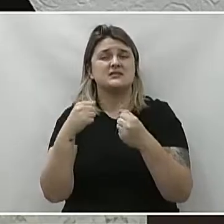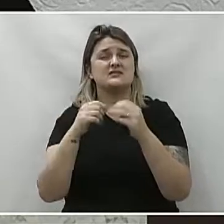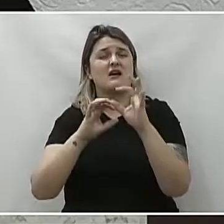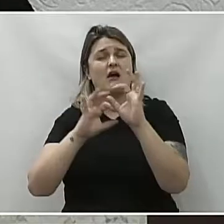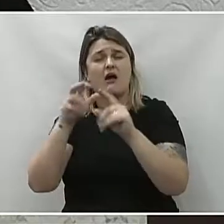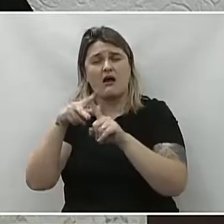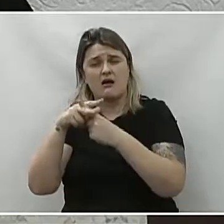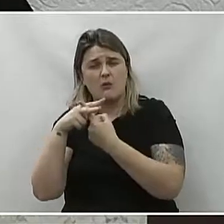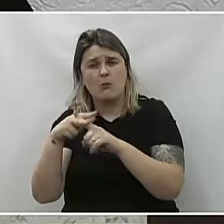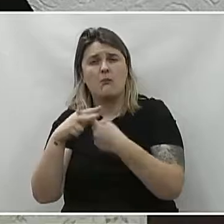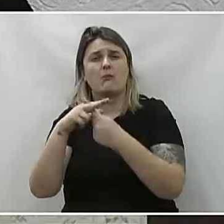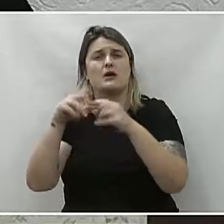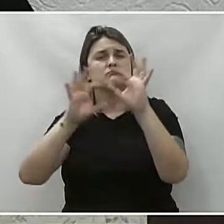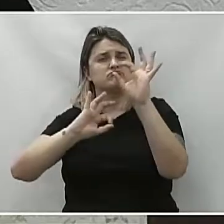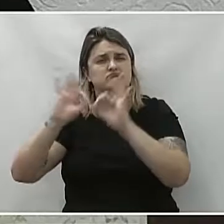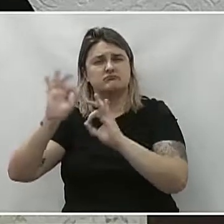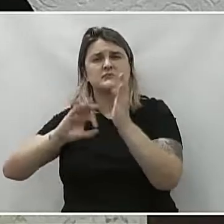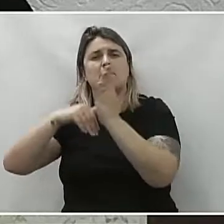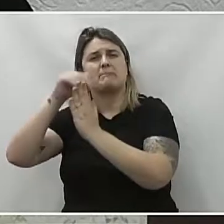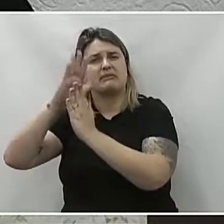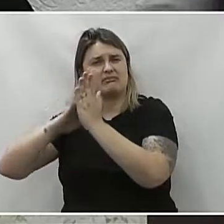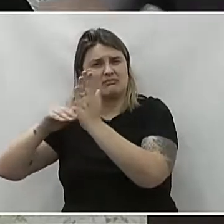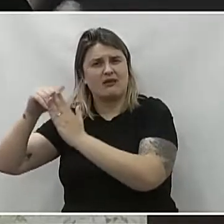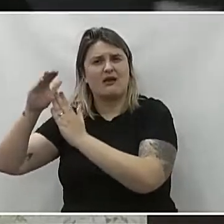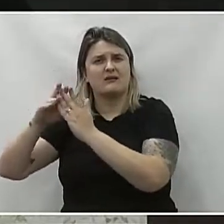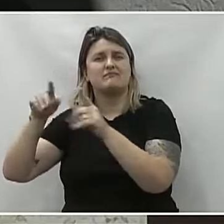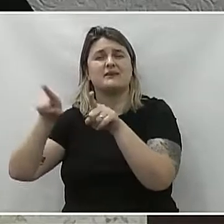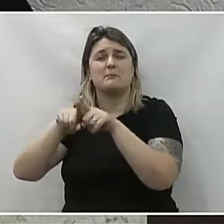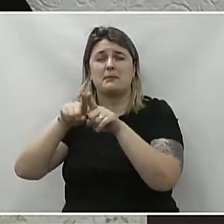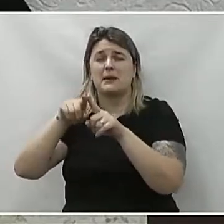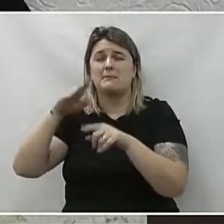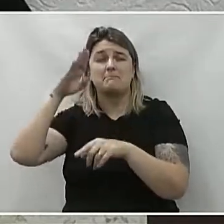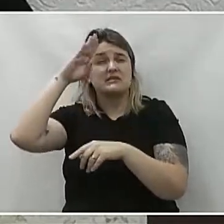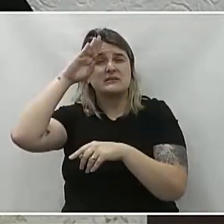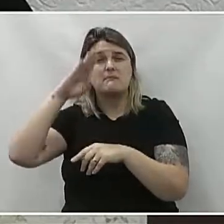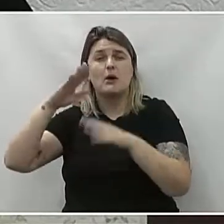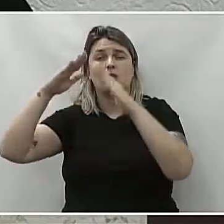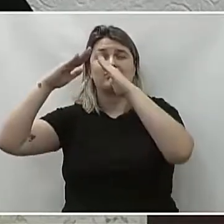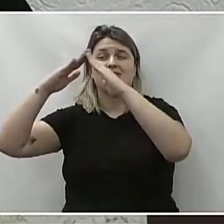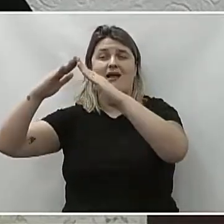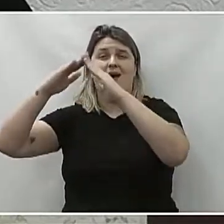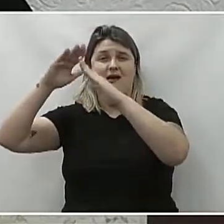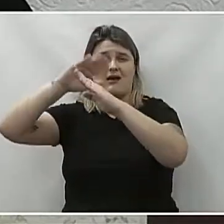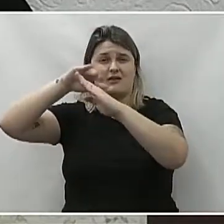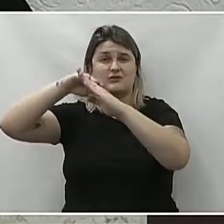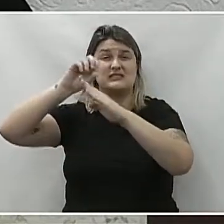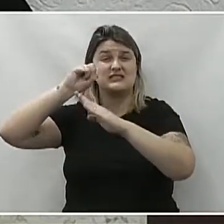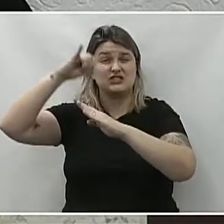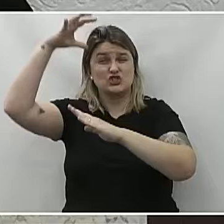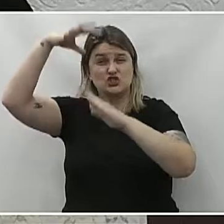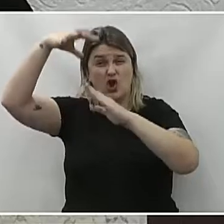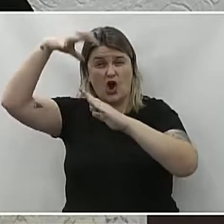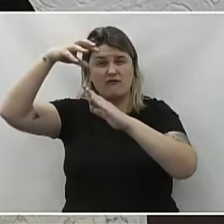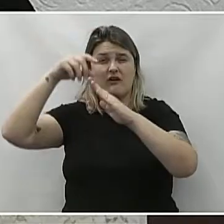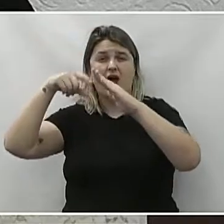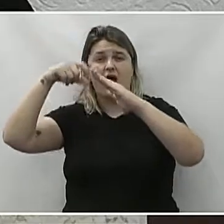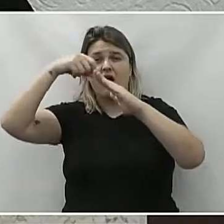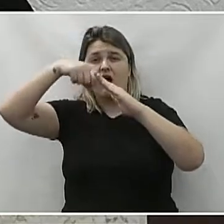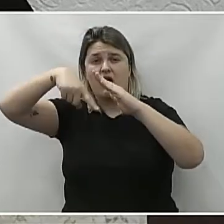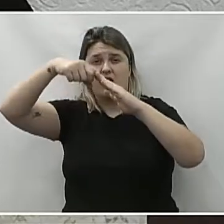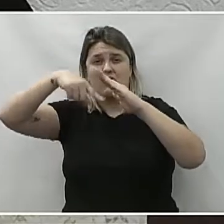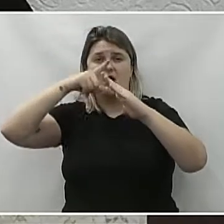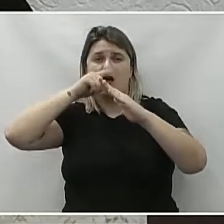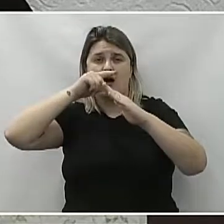precárias e principalmente o que tange seu telhado, pois em dias de chuva acaba por chover na parte interna